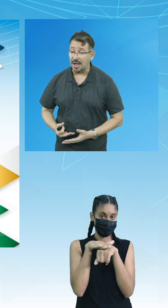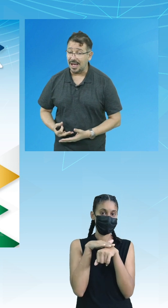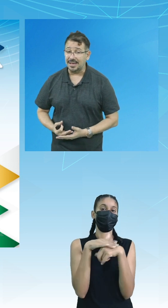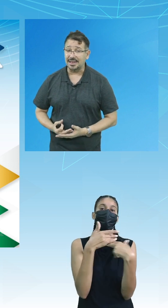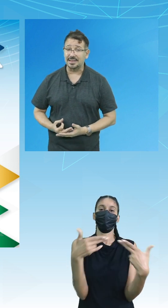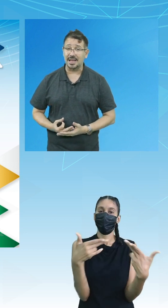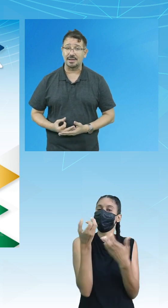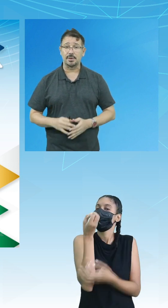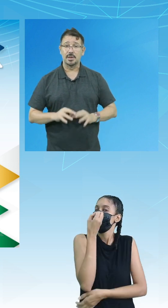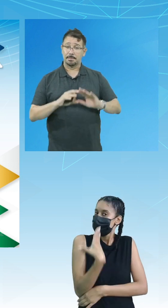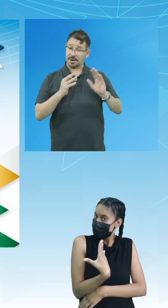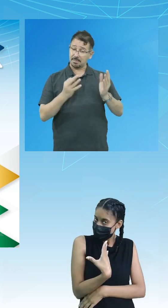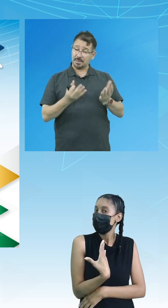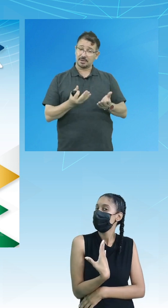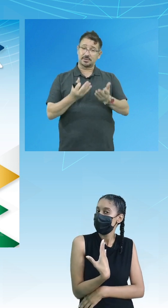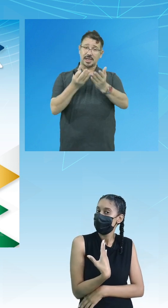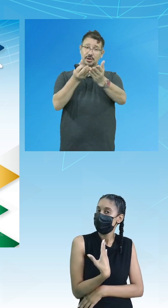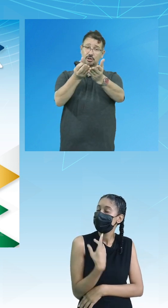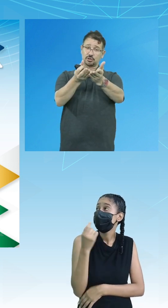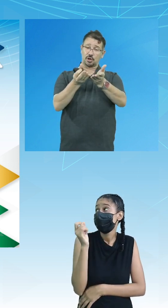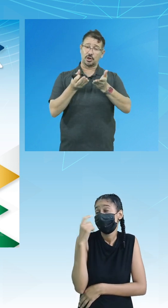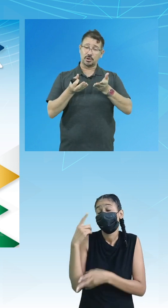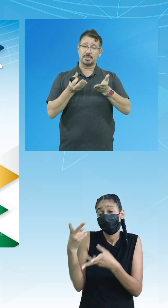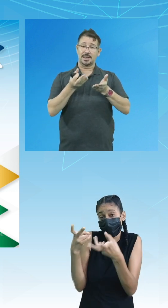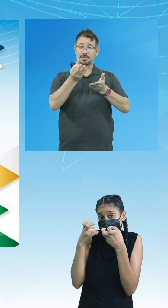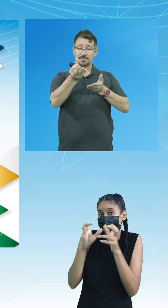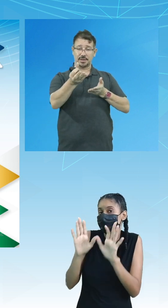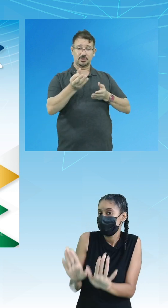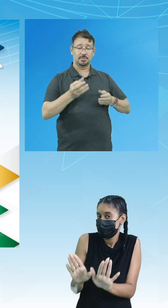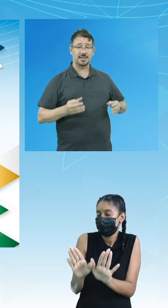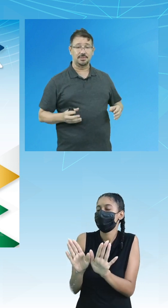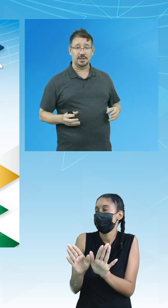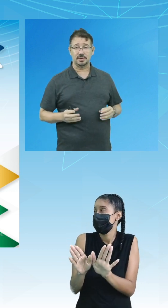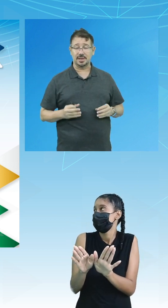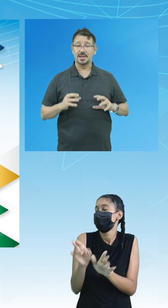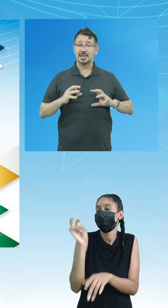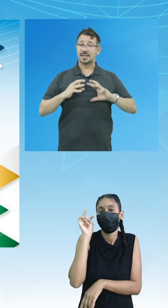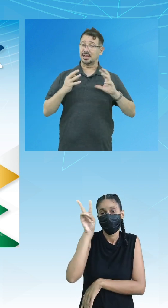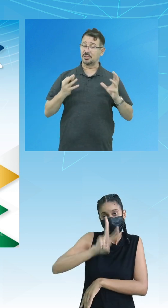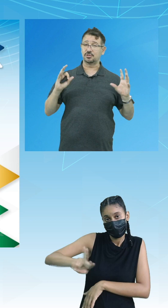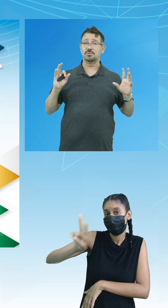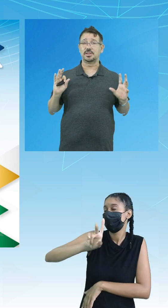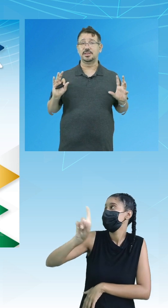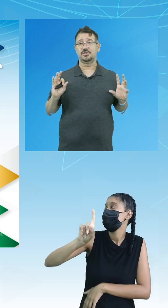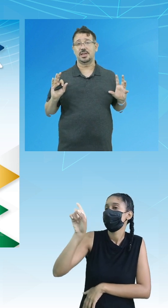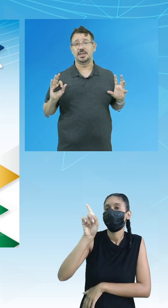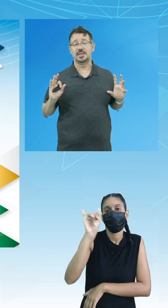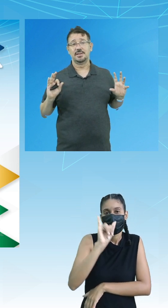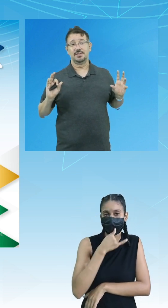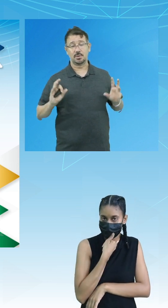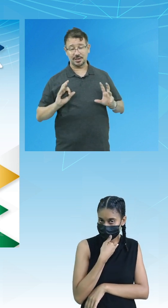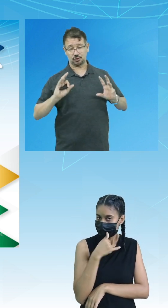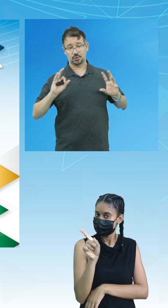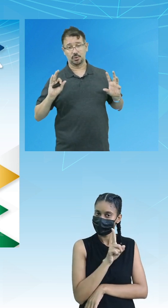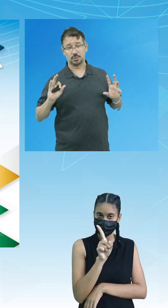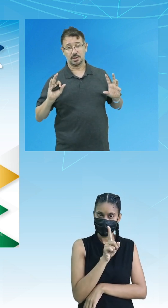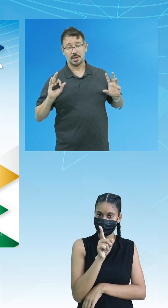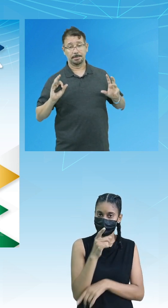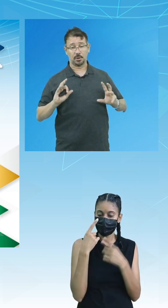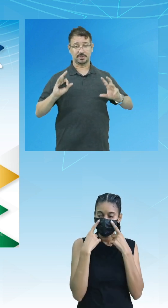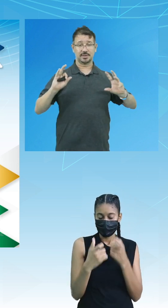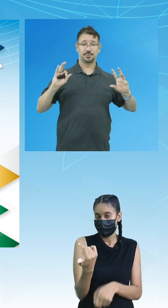algo agradável. Pelo menos é notório, mais uma vez observando, né, que elas não estão tristes aí, não há